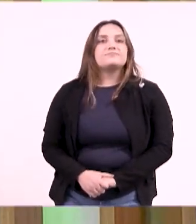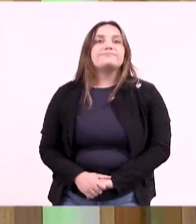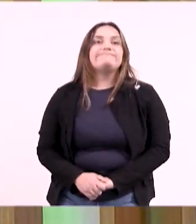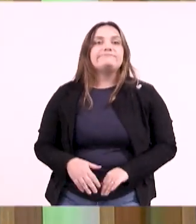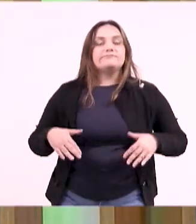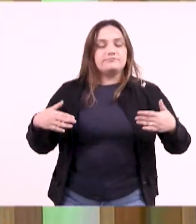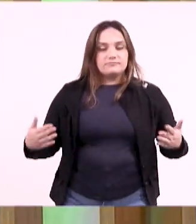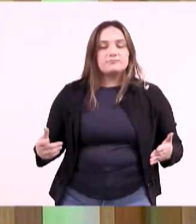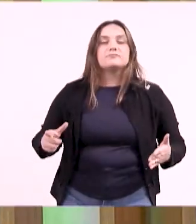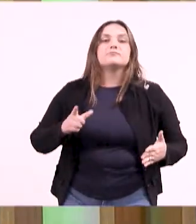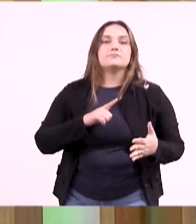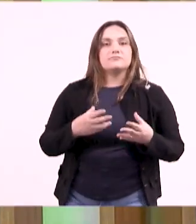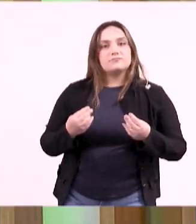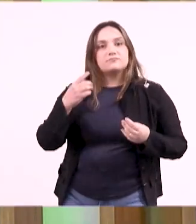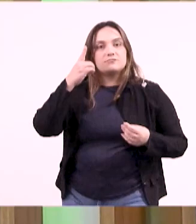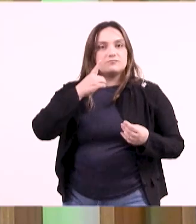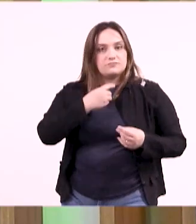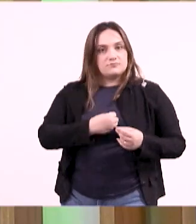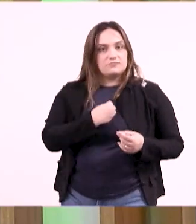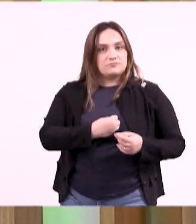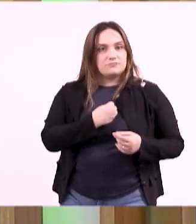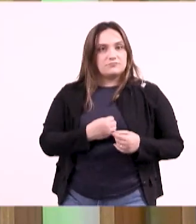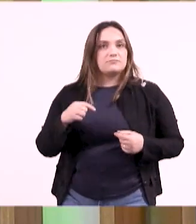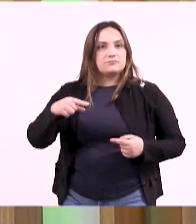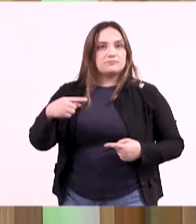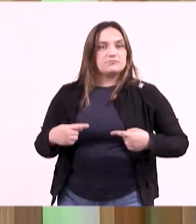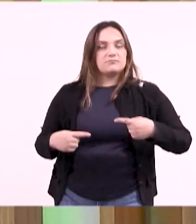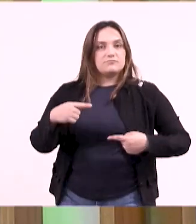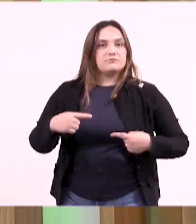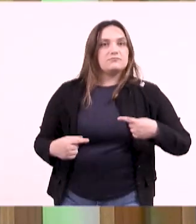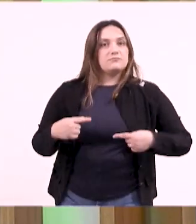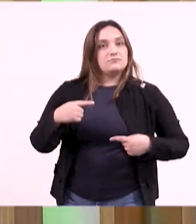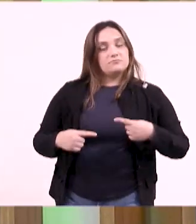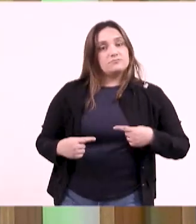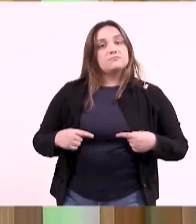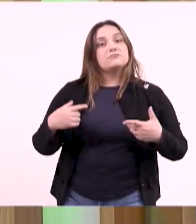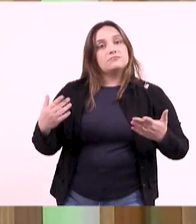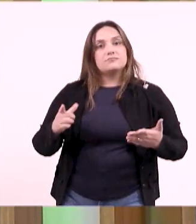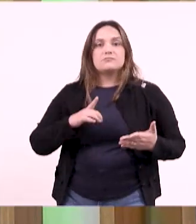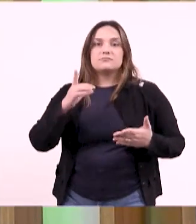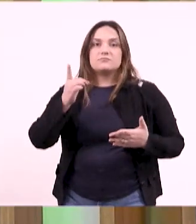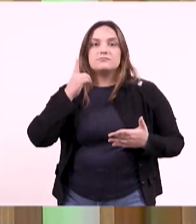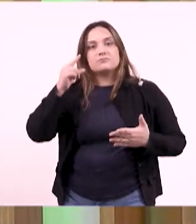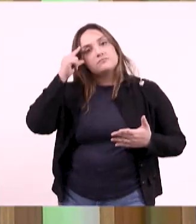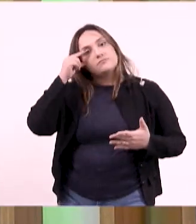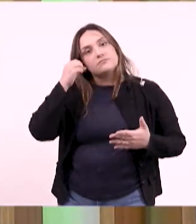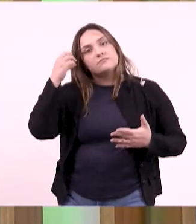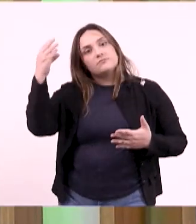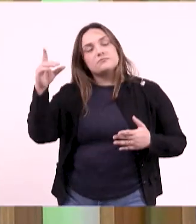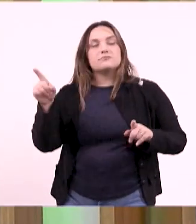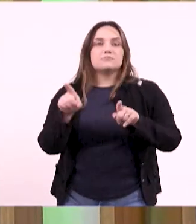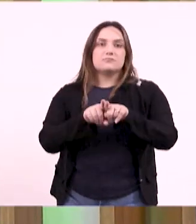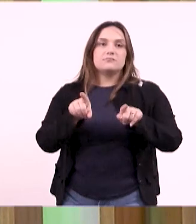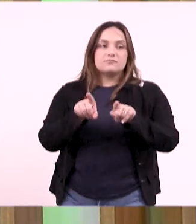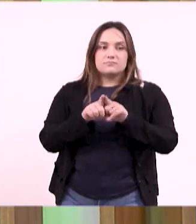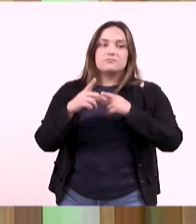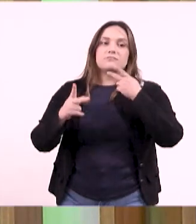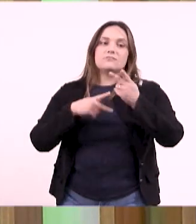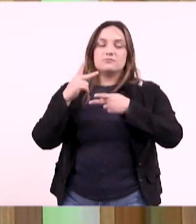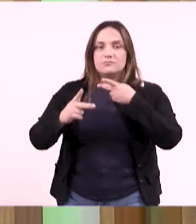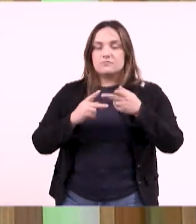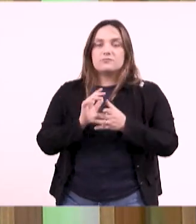Pois é, né? E vários deputados participaram desse debate. Um deles foi o deputado Pedro Cianeto, que inclusive fazendo